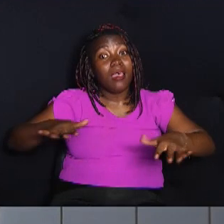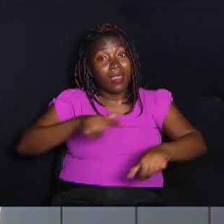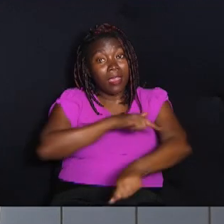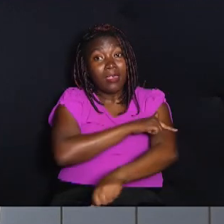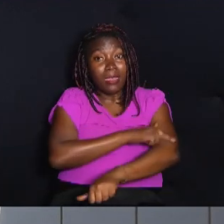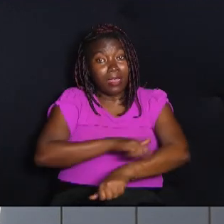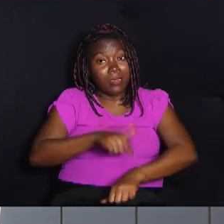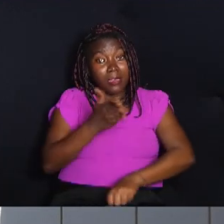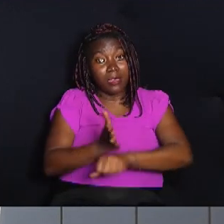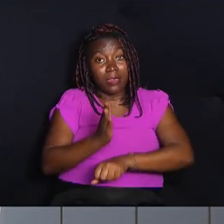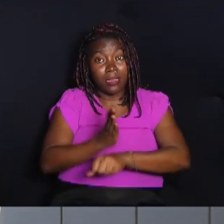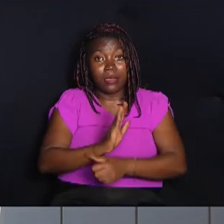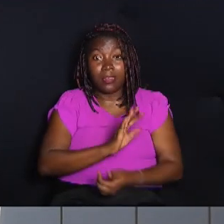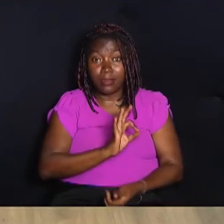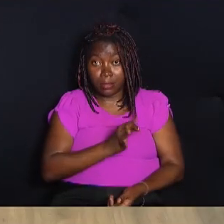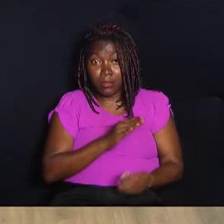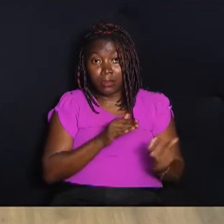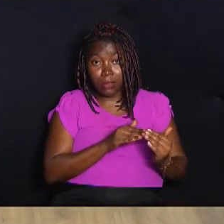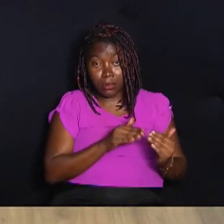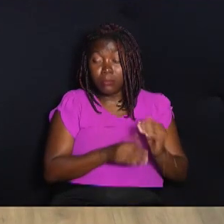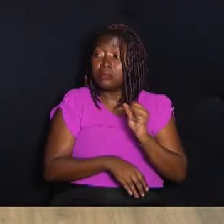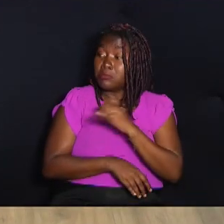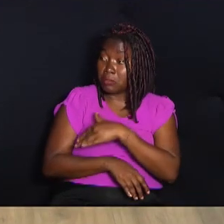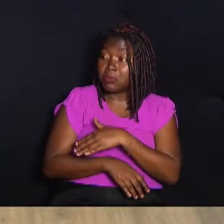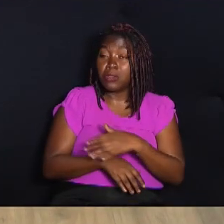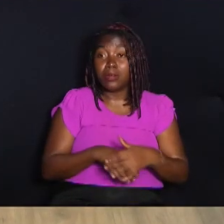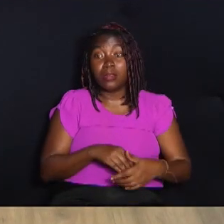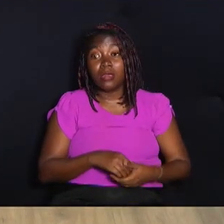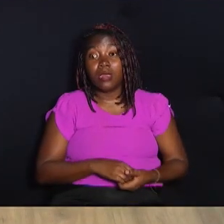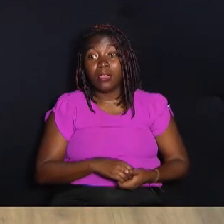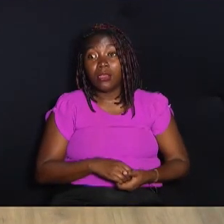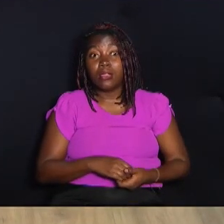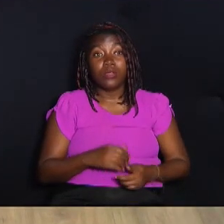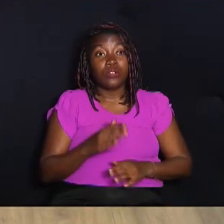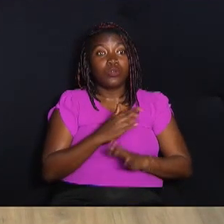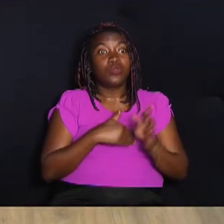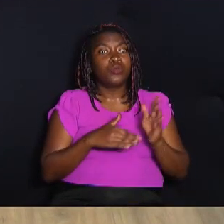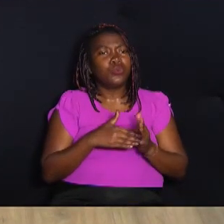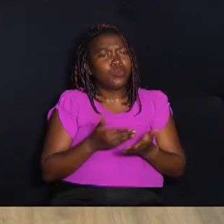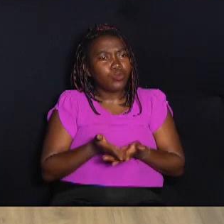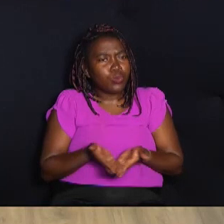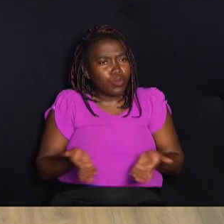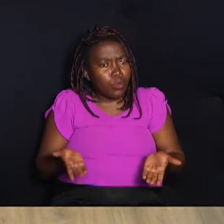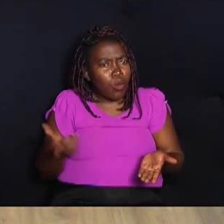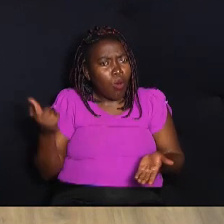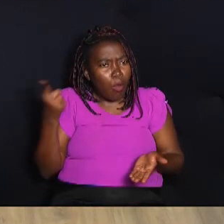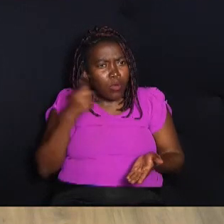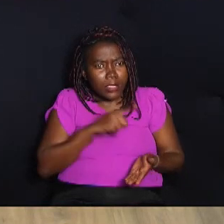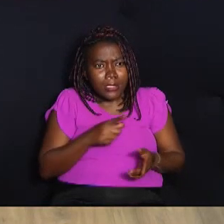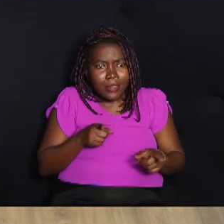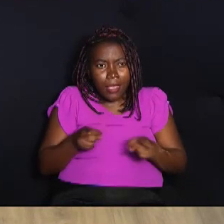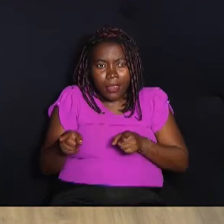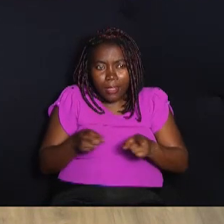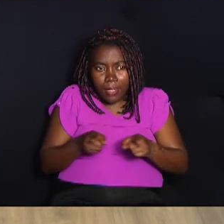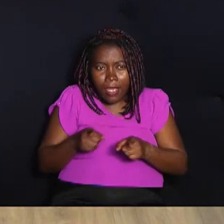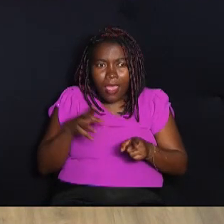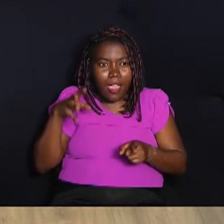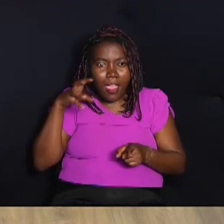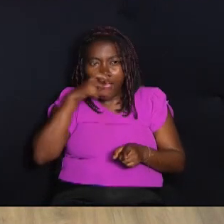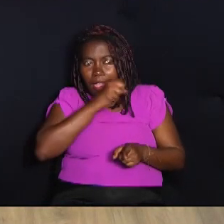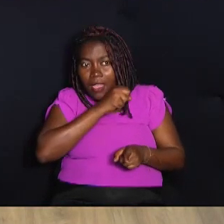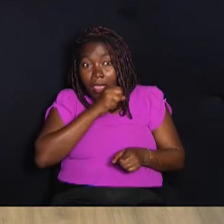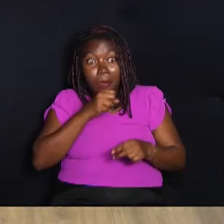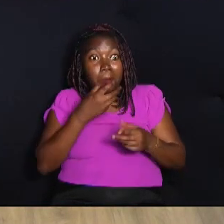Né? Sim. Uhum. E tudo isso consegue ser a curto prazo? Porque muitas coisas que a gente